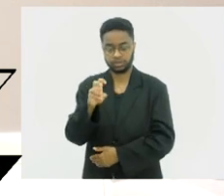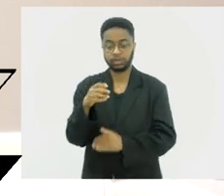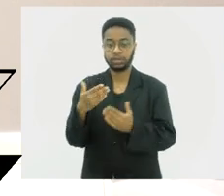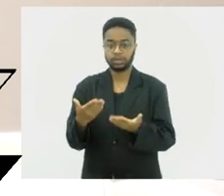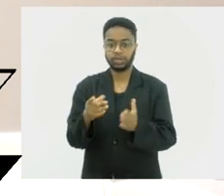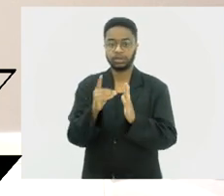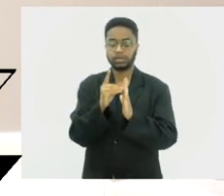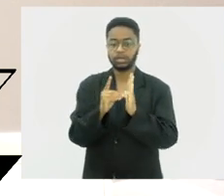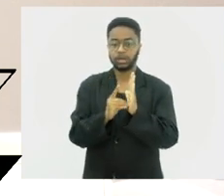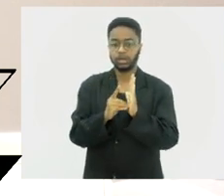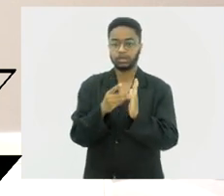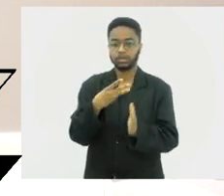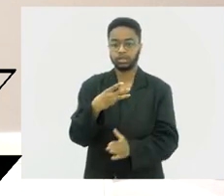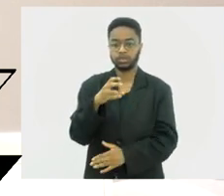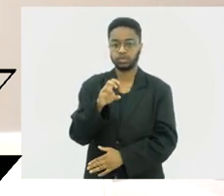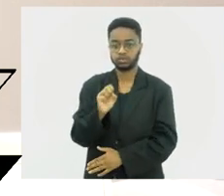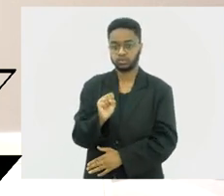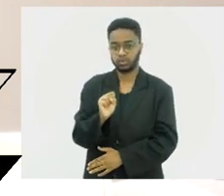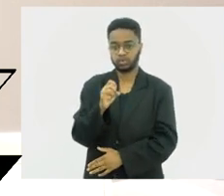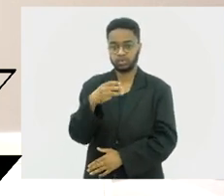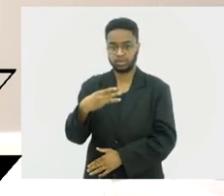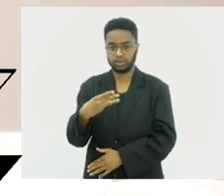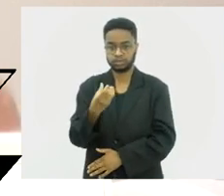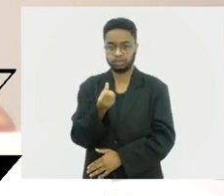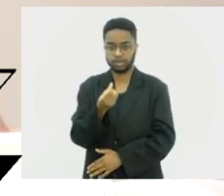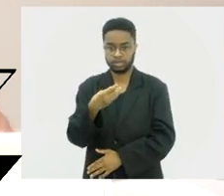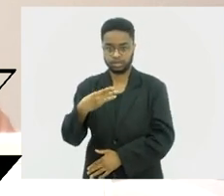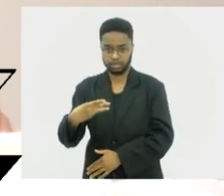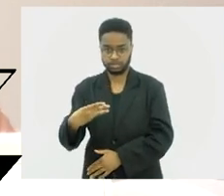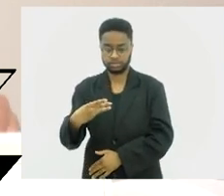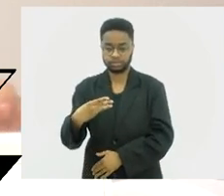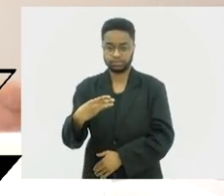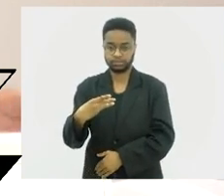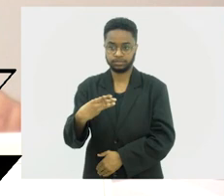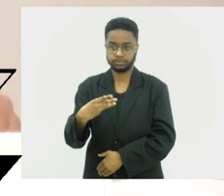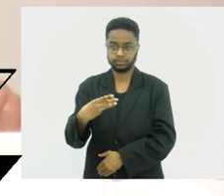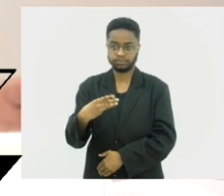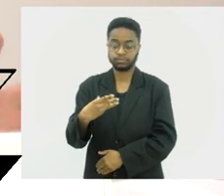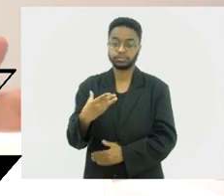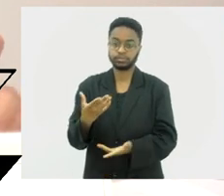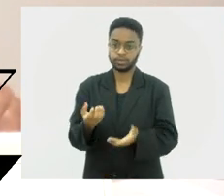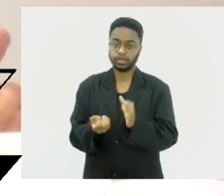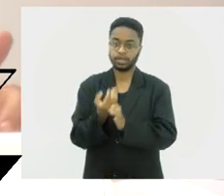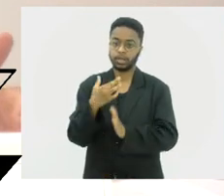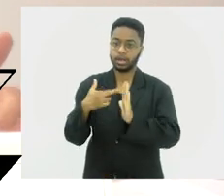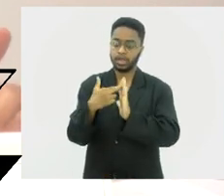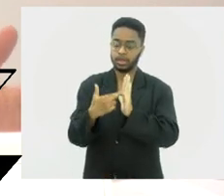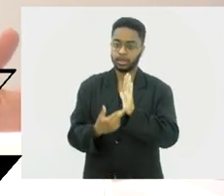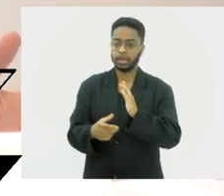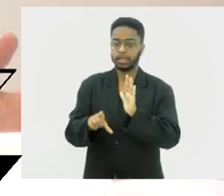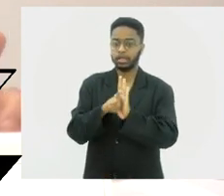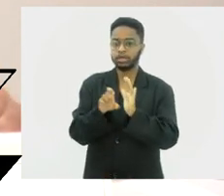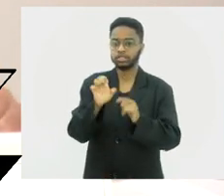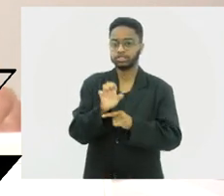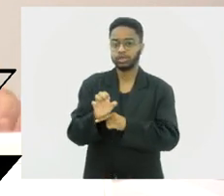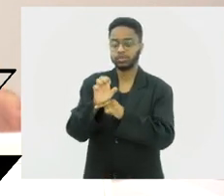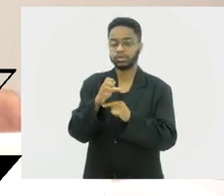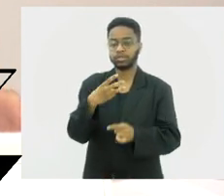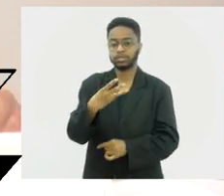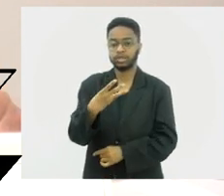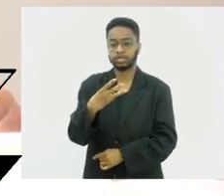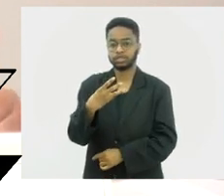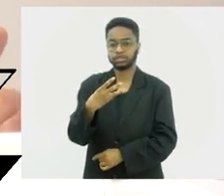decreto 38363, deputado Amorim, regulamenta as leis estaduais